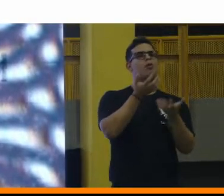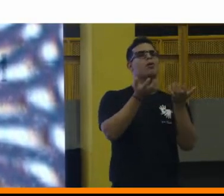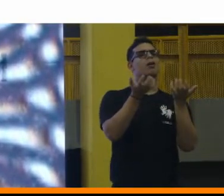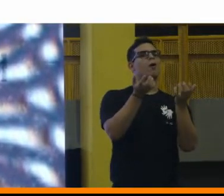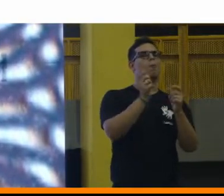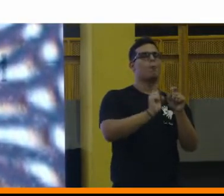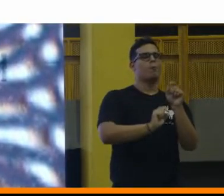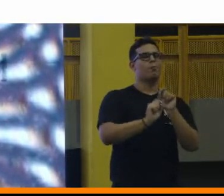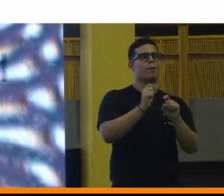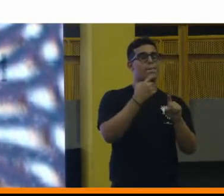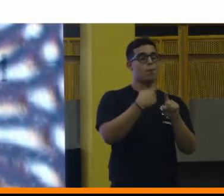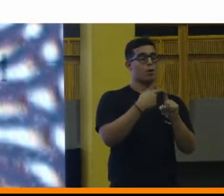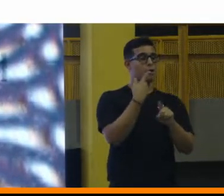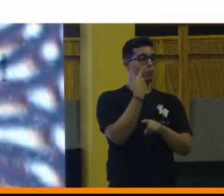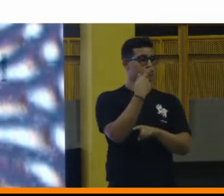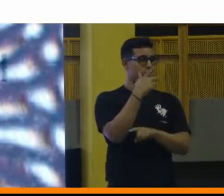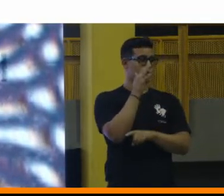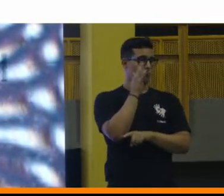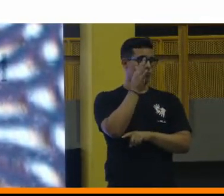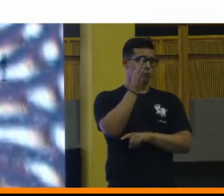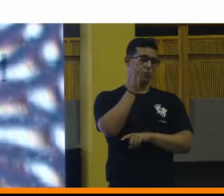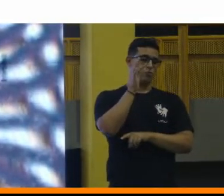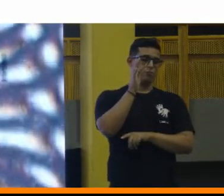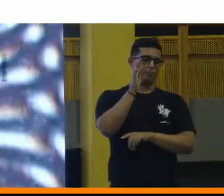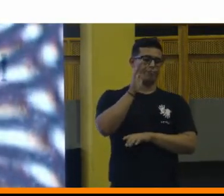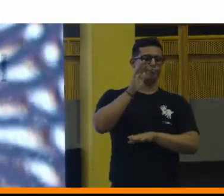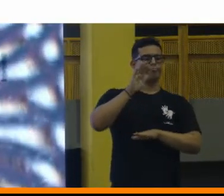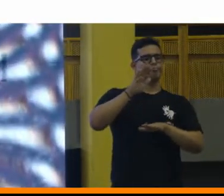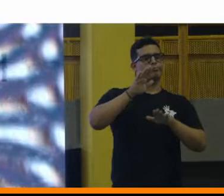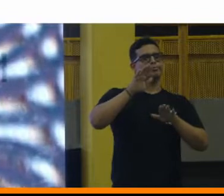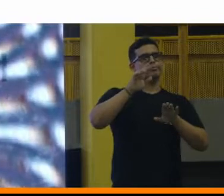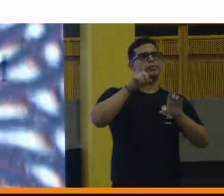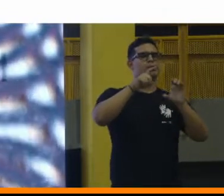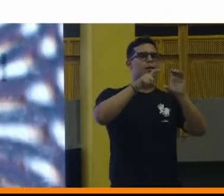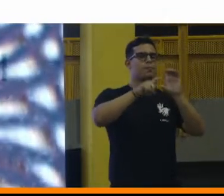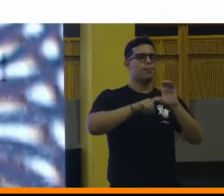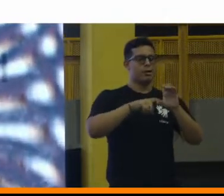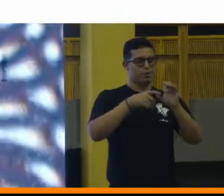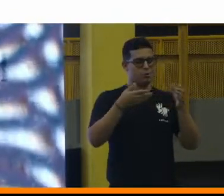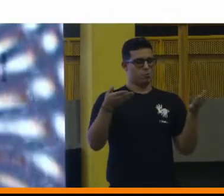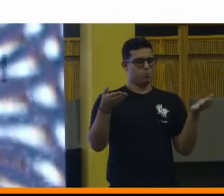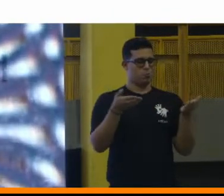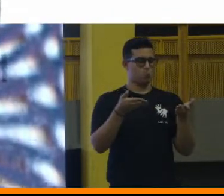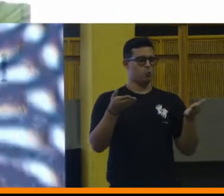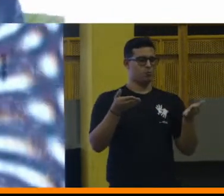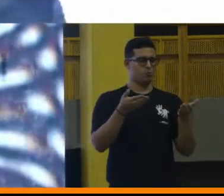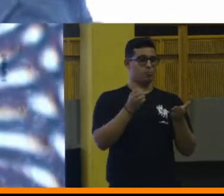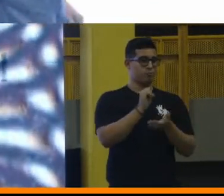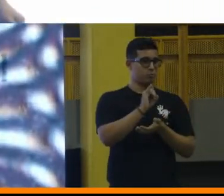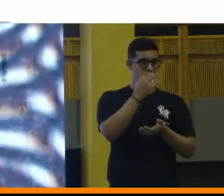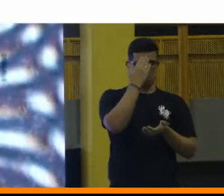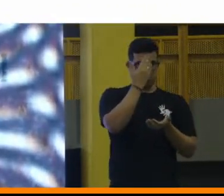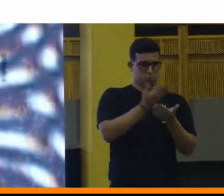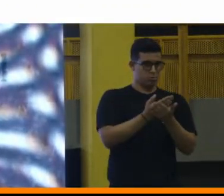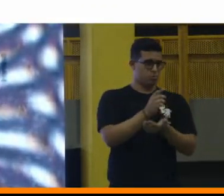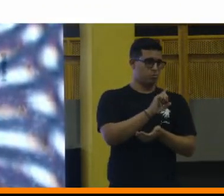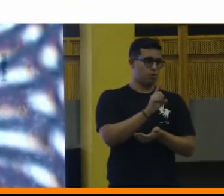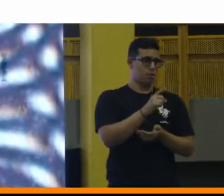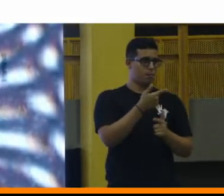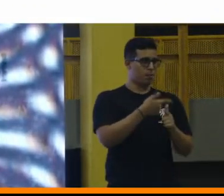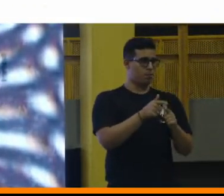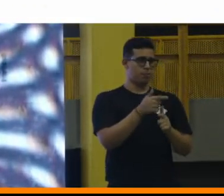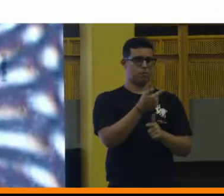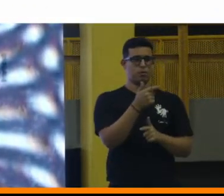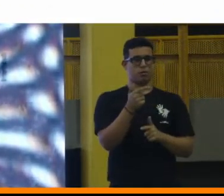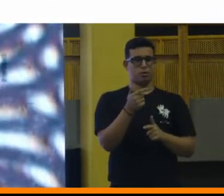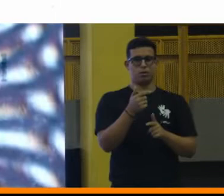amanhã depende do que você vai fazer hoje. Se você não acredita em mim, não tem problema. Procure uma tal de